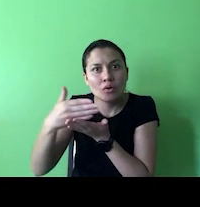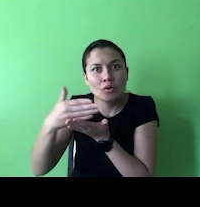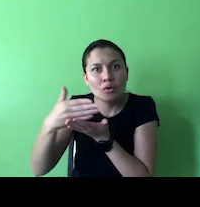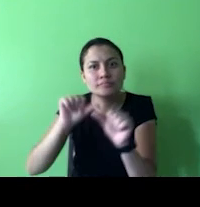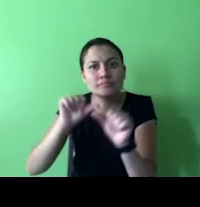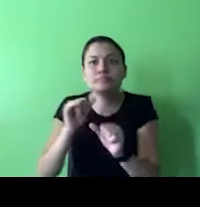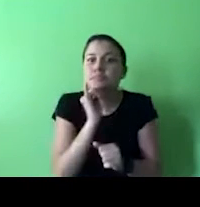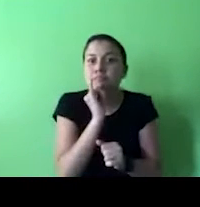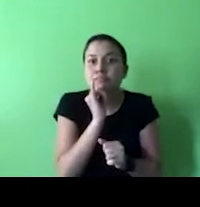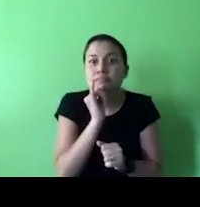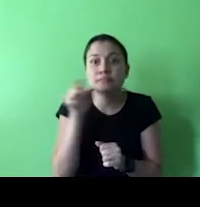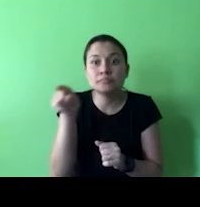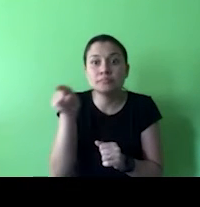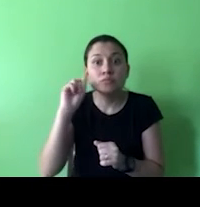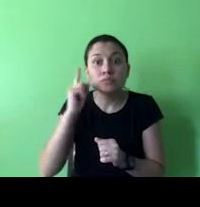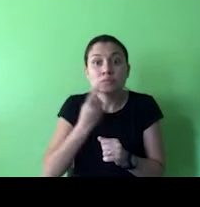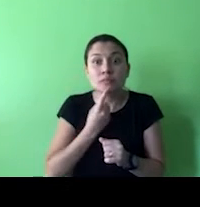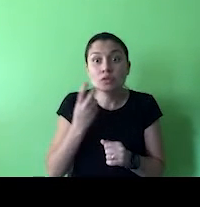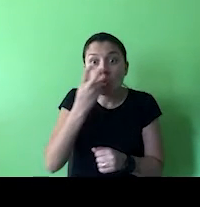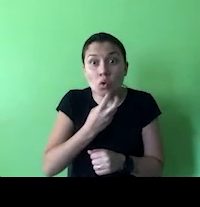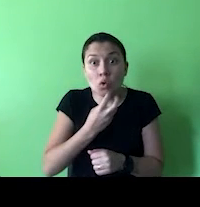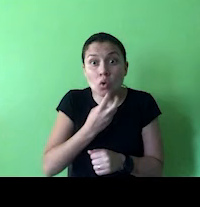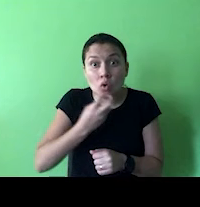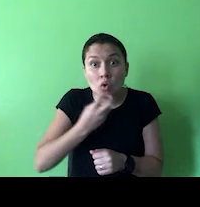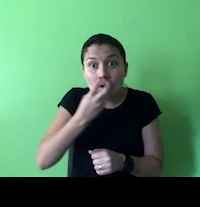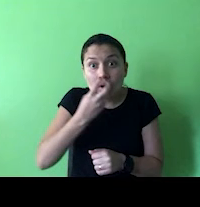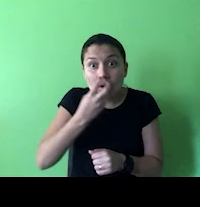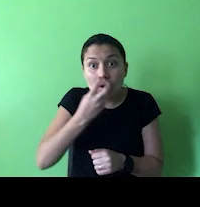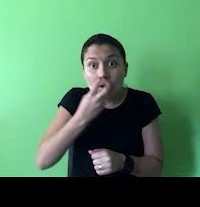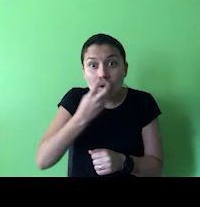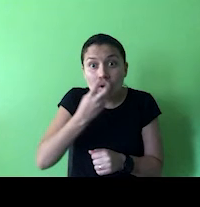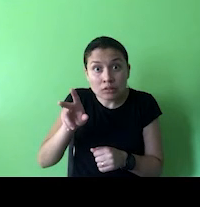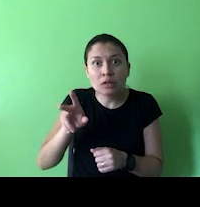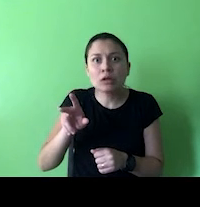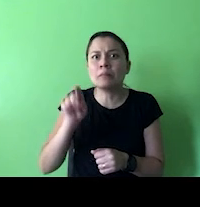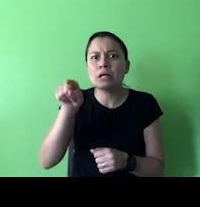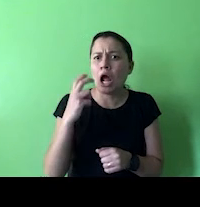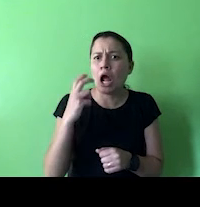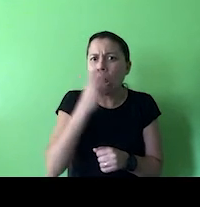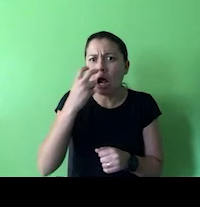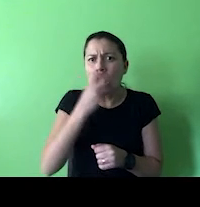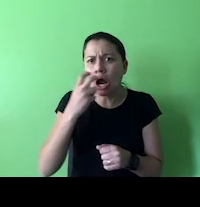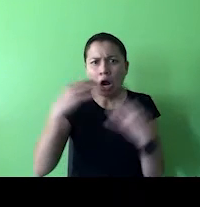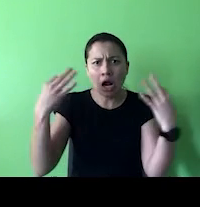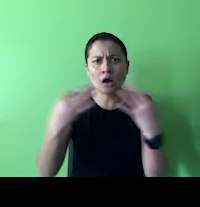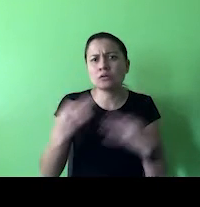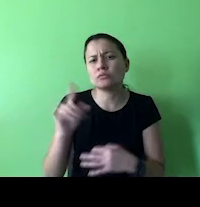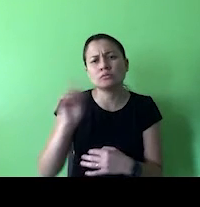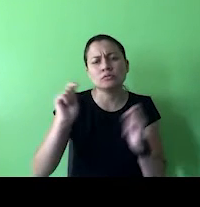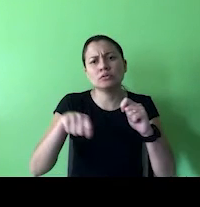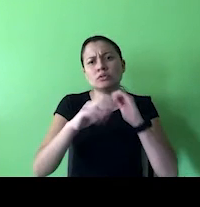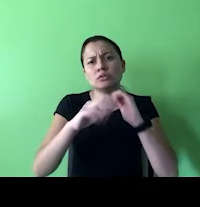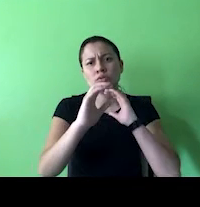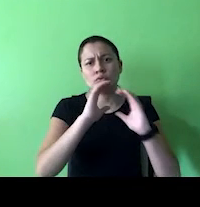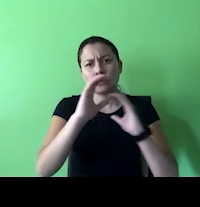que não era oralizado, ele passa a não ser oralizado plenamente. Ele pode se comunicar